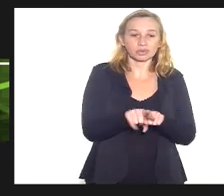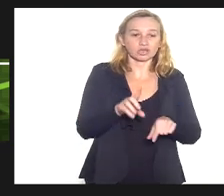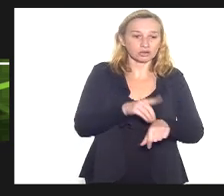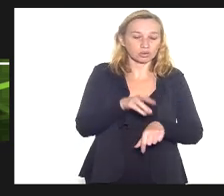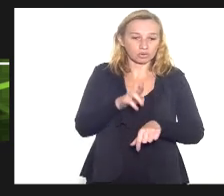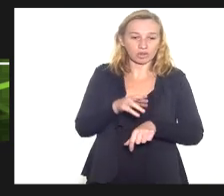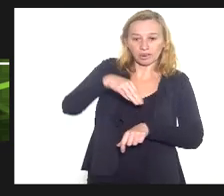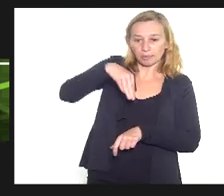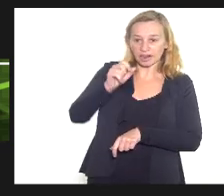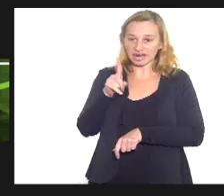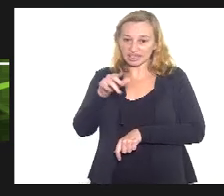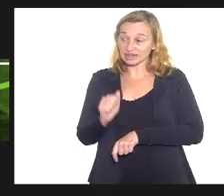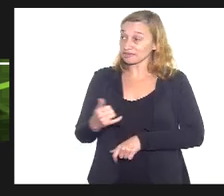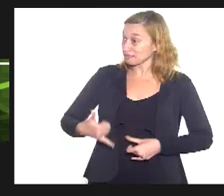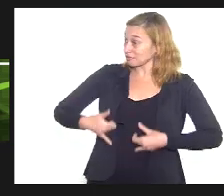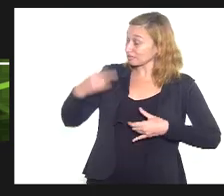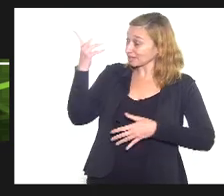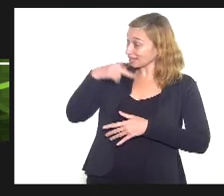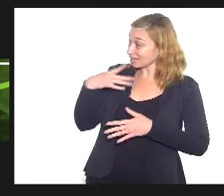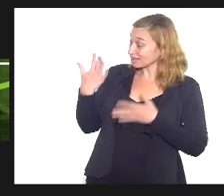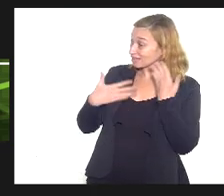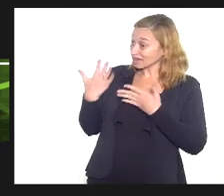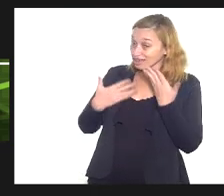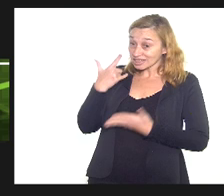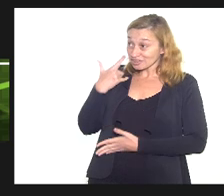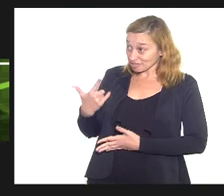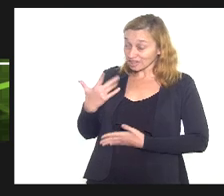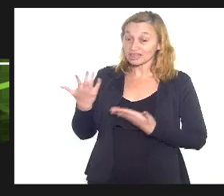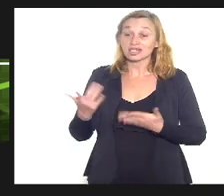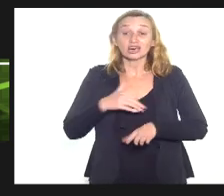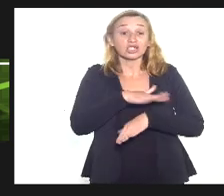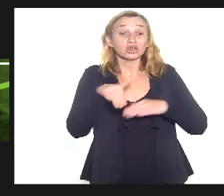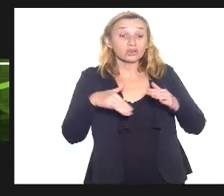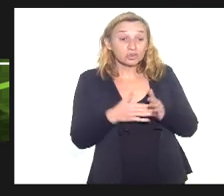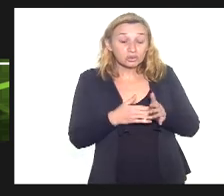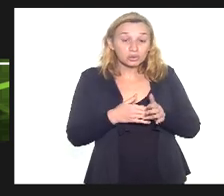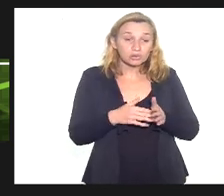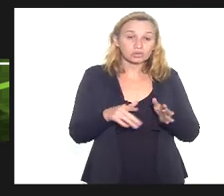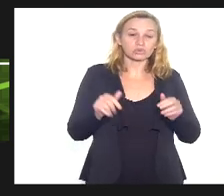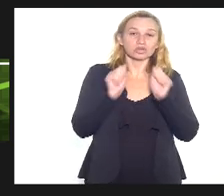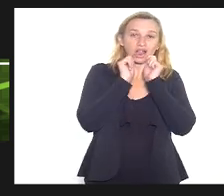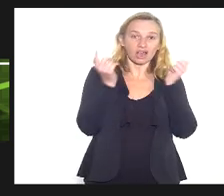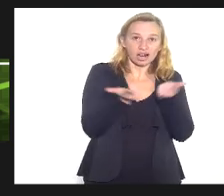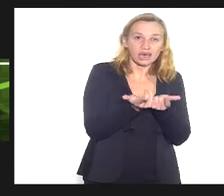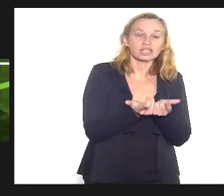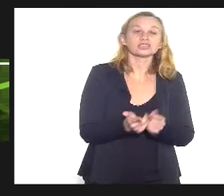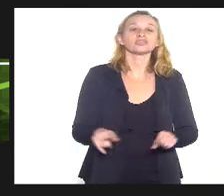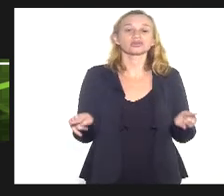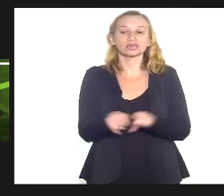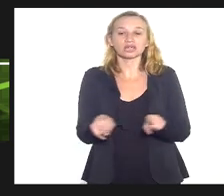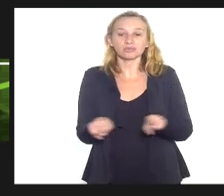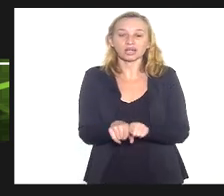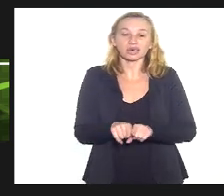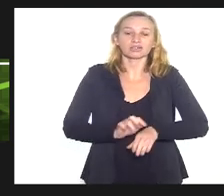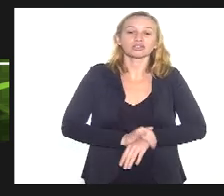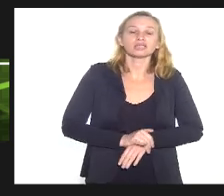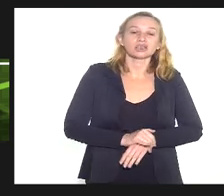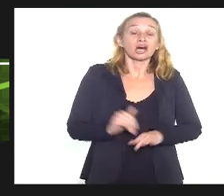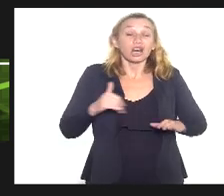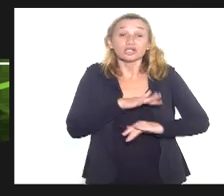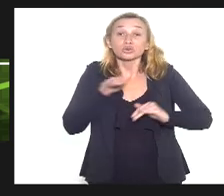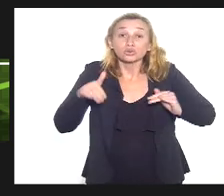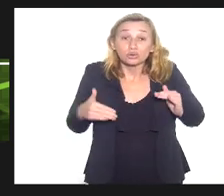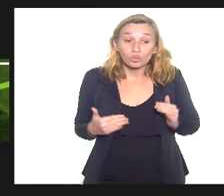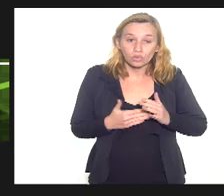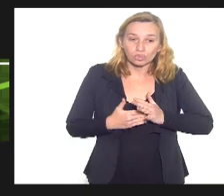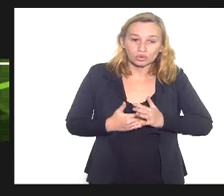prazer reencontrá-la. Em nome dela, saúdo todos os consultores da Alerj. E também saúdo todas